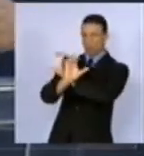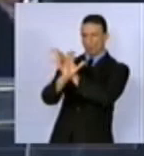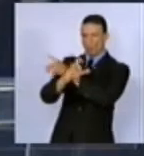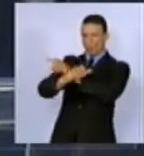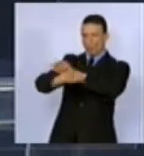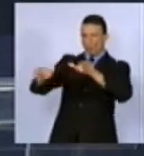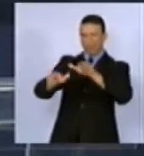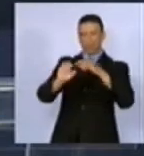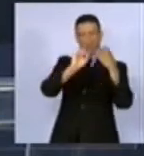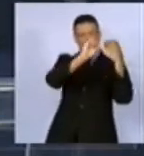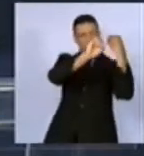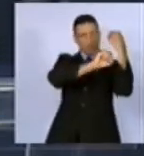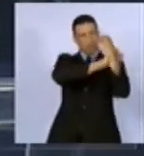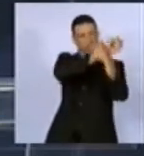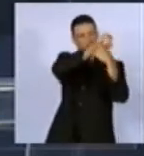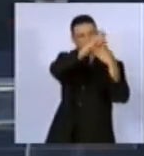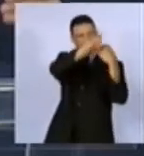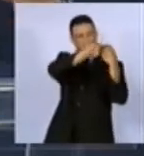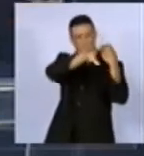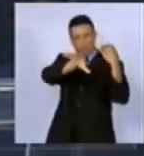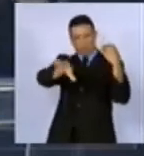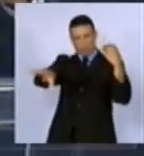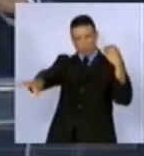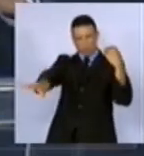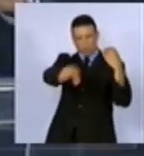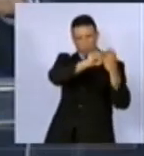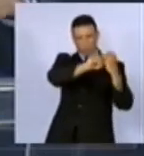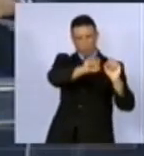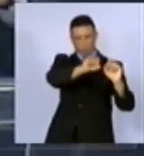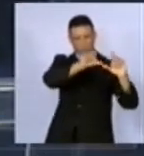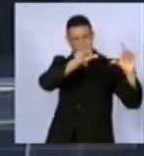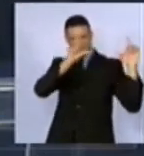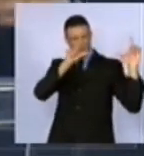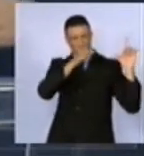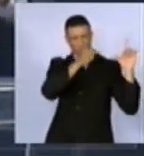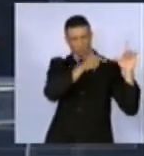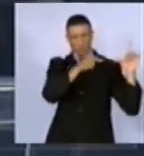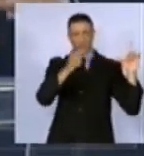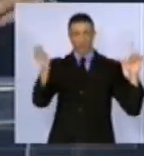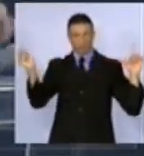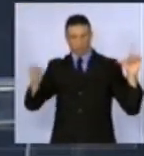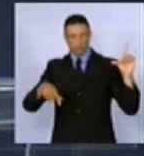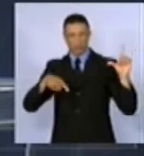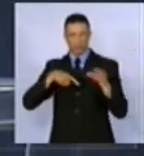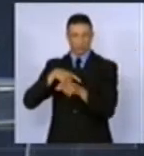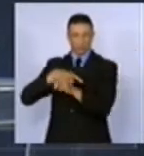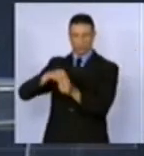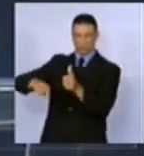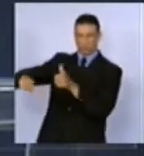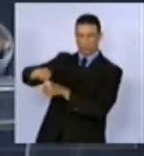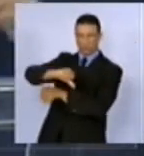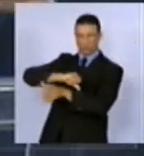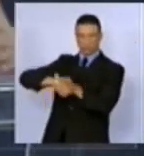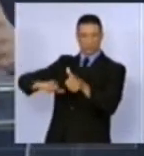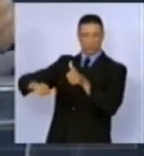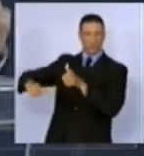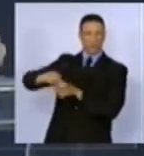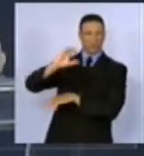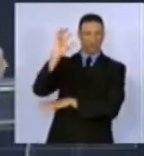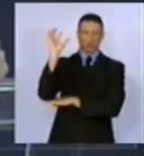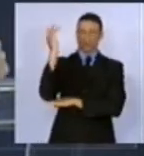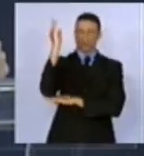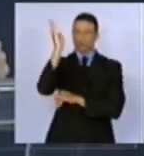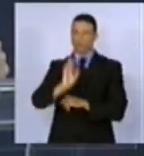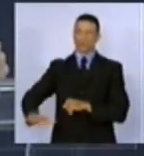imagens foram mostrando que o desmatamento está sendo reduzido e que na verdade está vendo uma grande transformação do Brasil na questão da